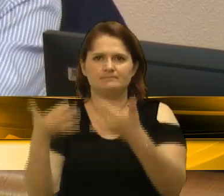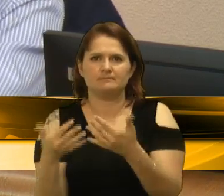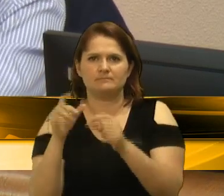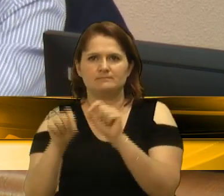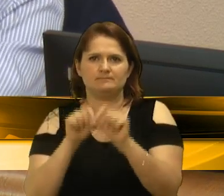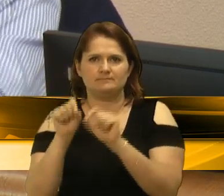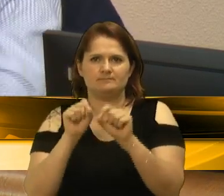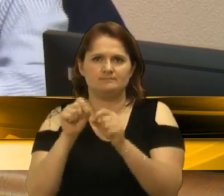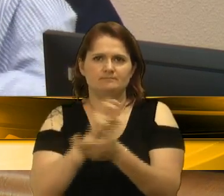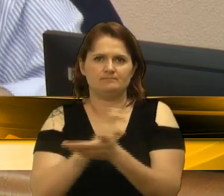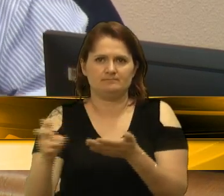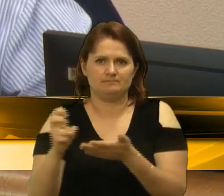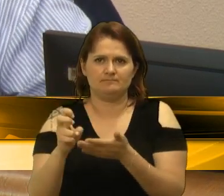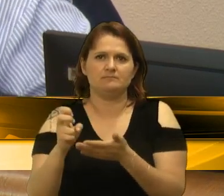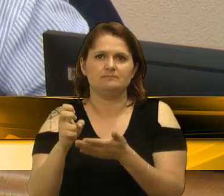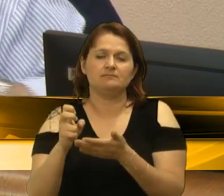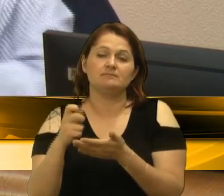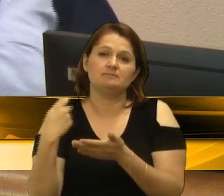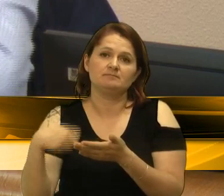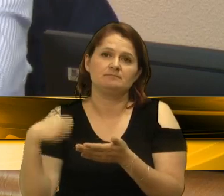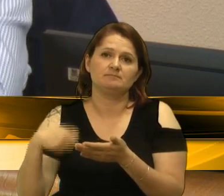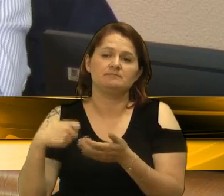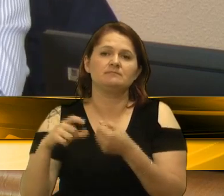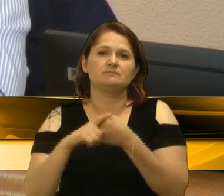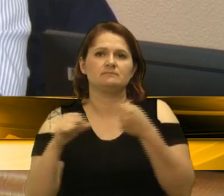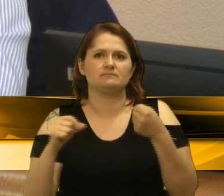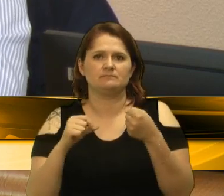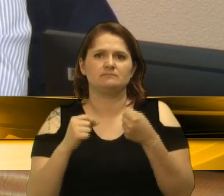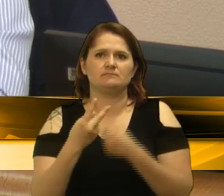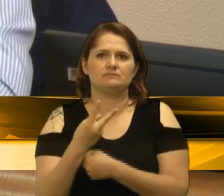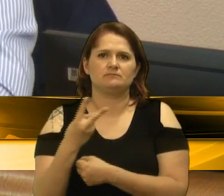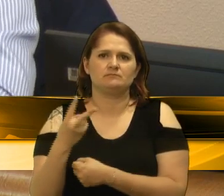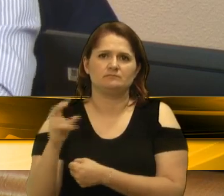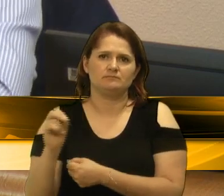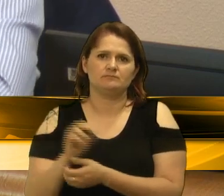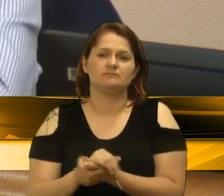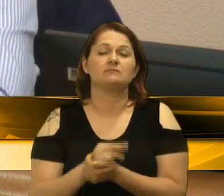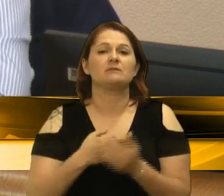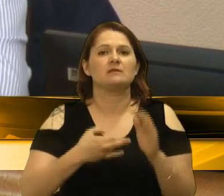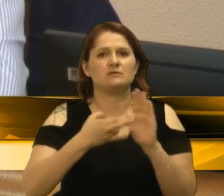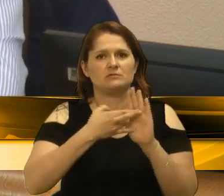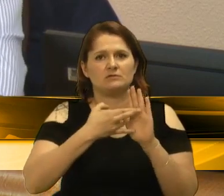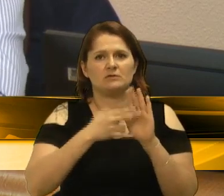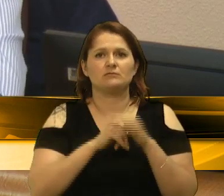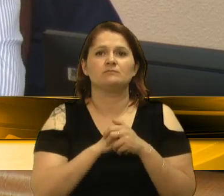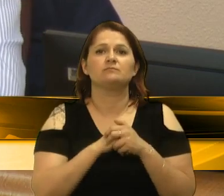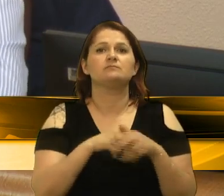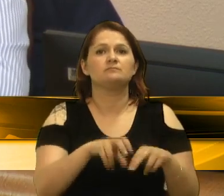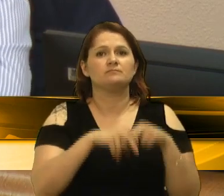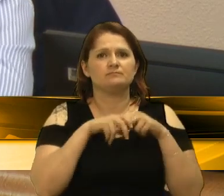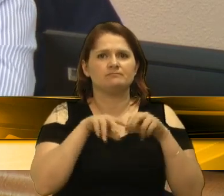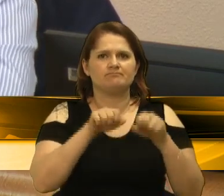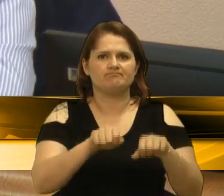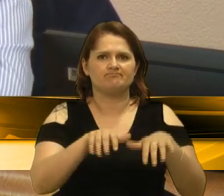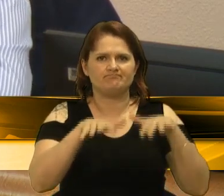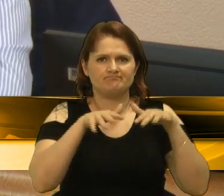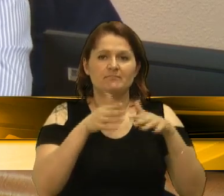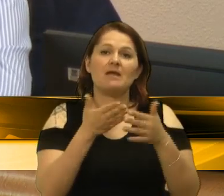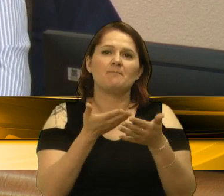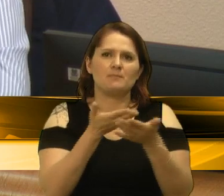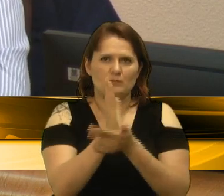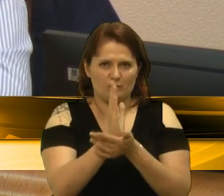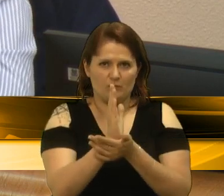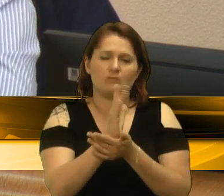Regimento interno, parágrafo 3º, artigo 220. Restando aprovado pelo plenário, o presidente determinará